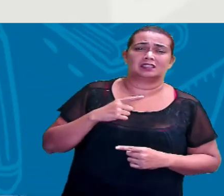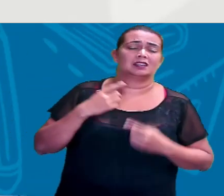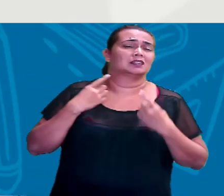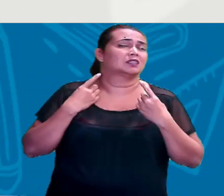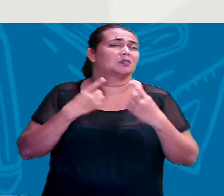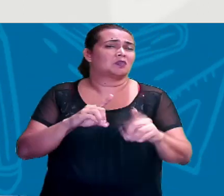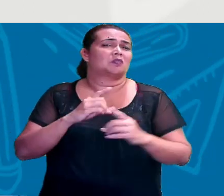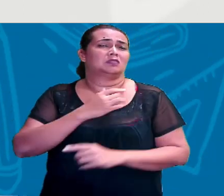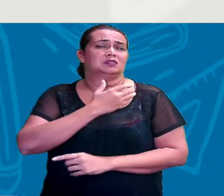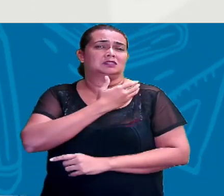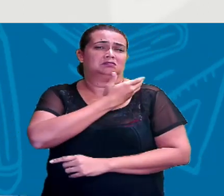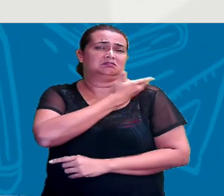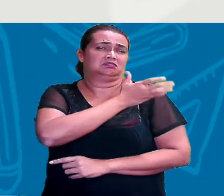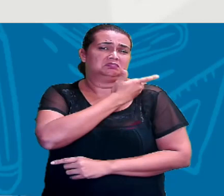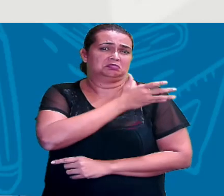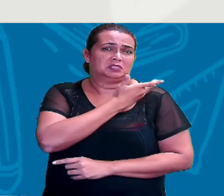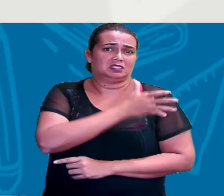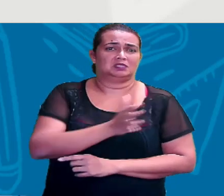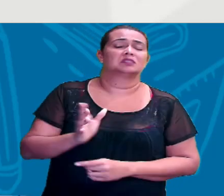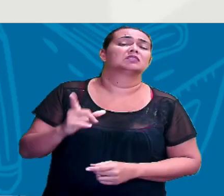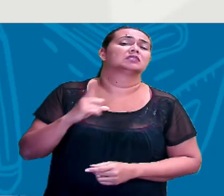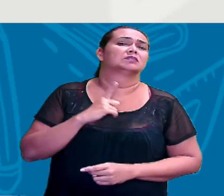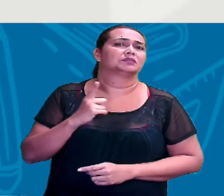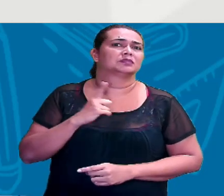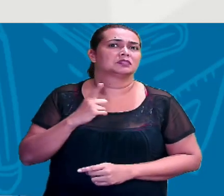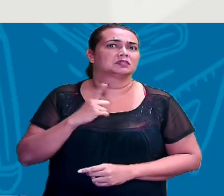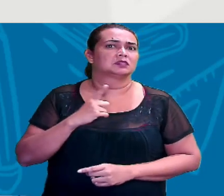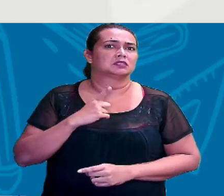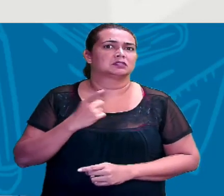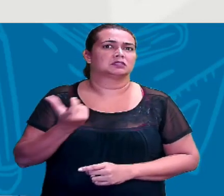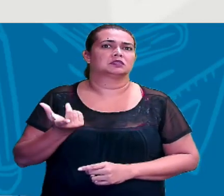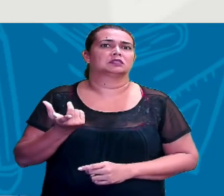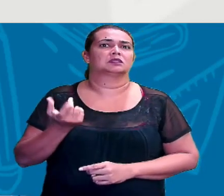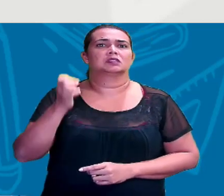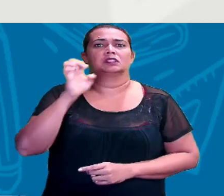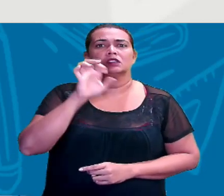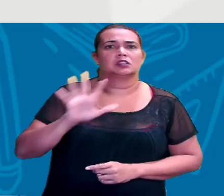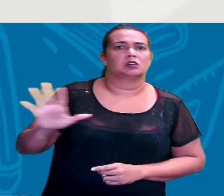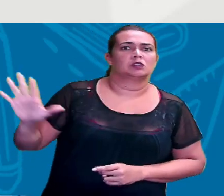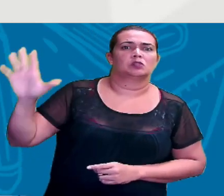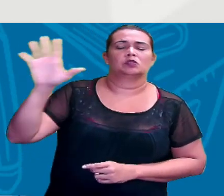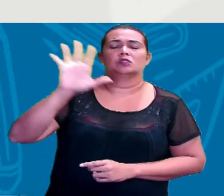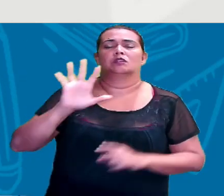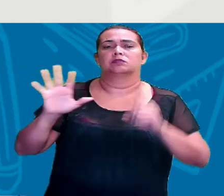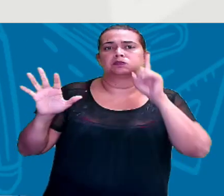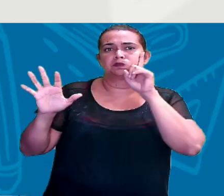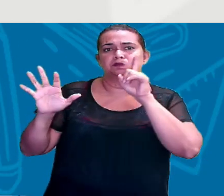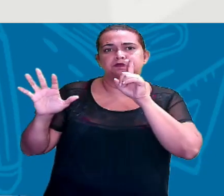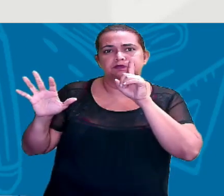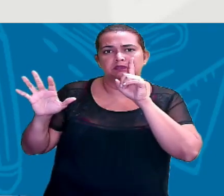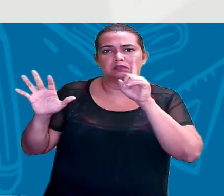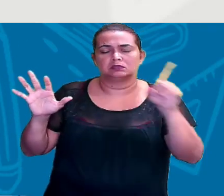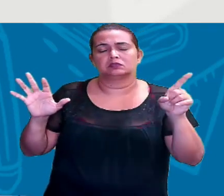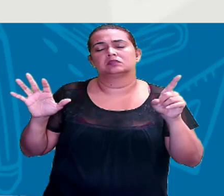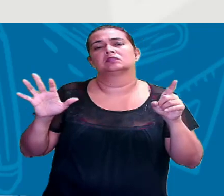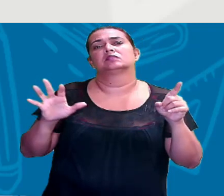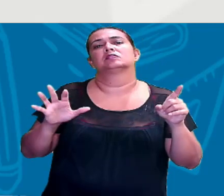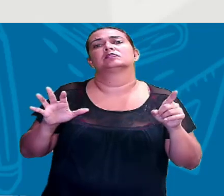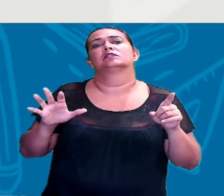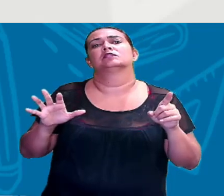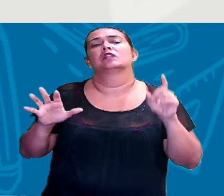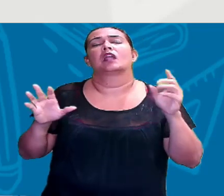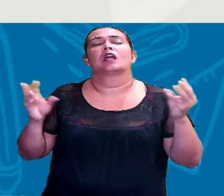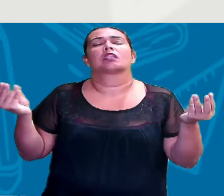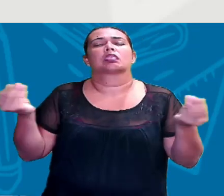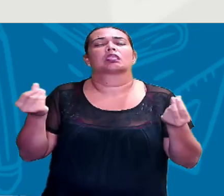mais restritas, né, nos países existentes como Europa, como Estados Unidos, né? Então, há uma melhoria de